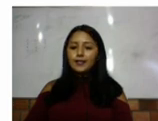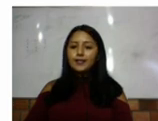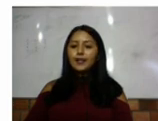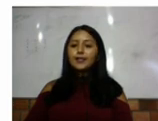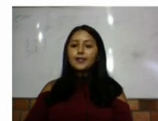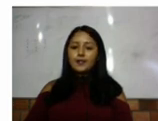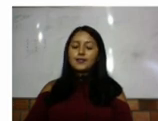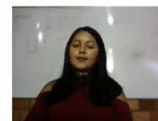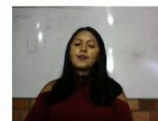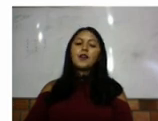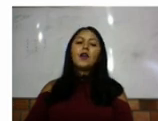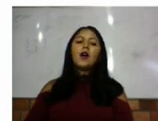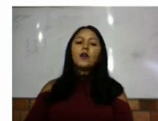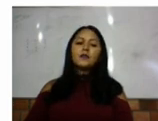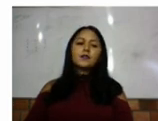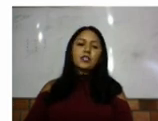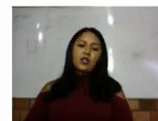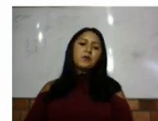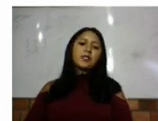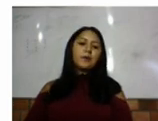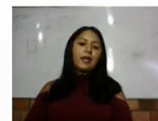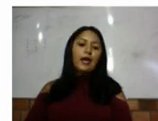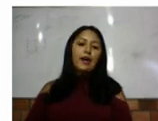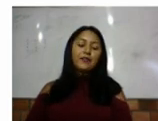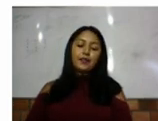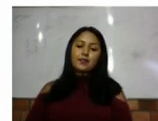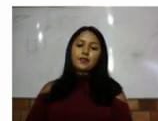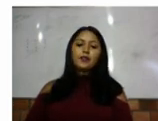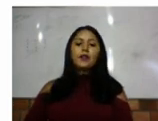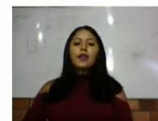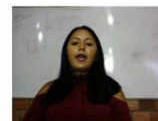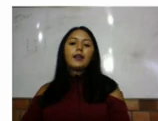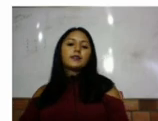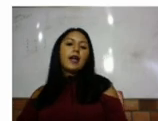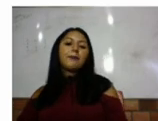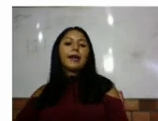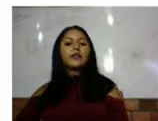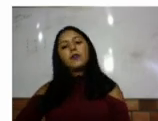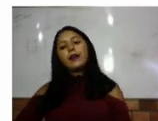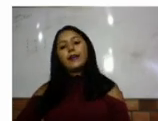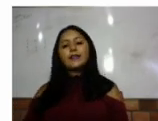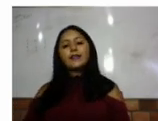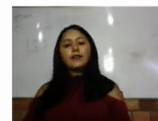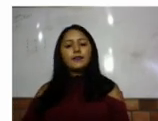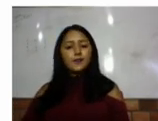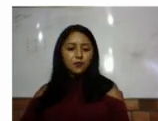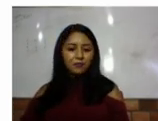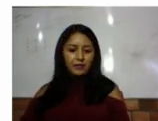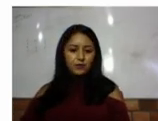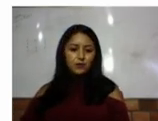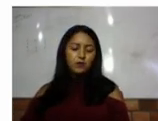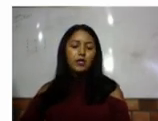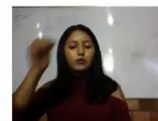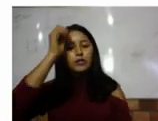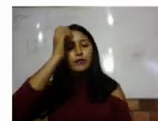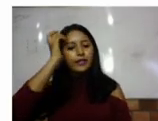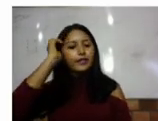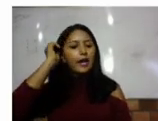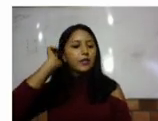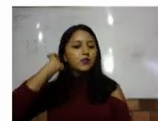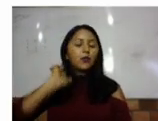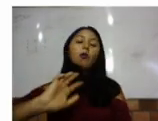isso é essa e pires ou seja algumas palavras elas apenas um acrescentar esse sufixo